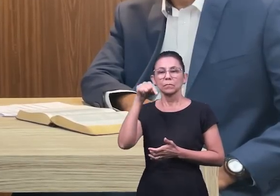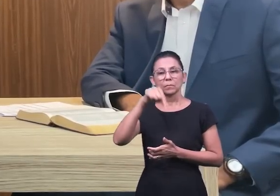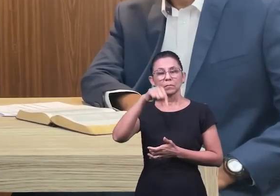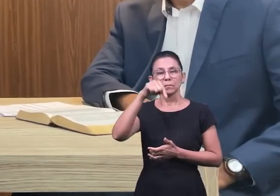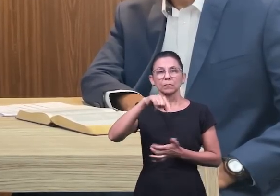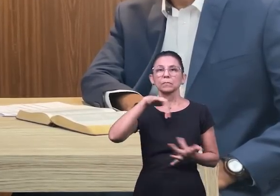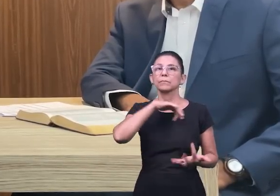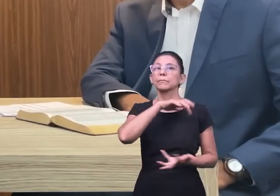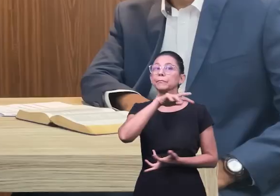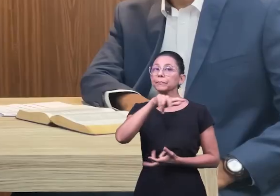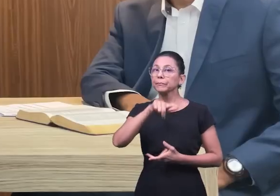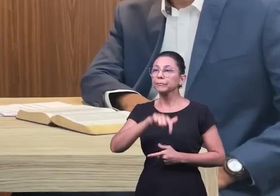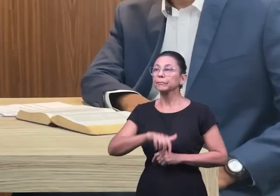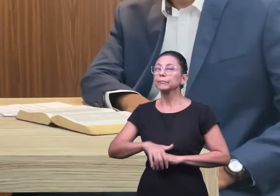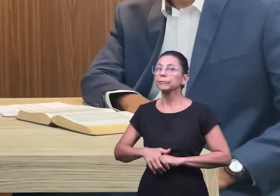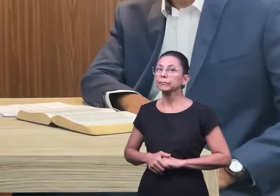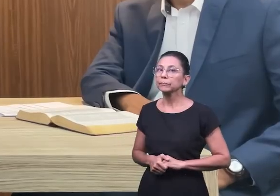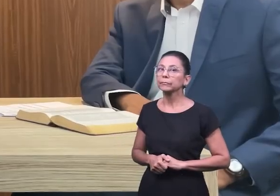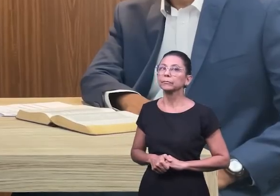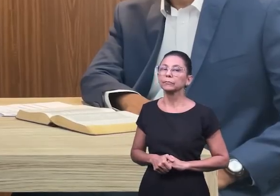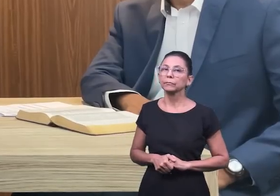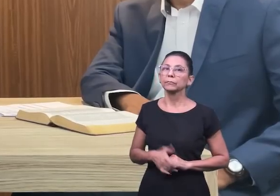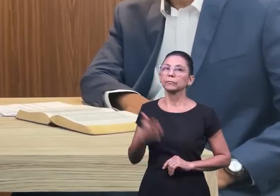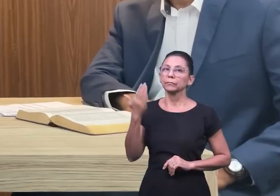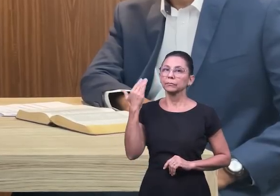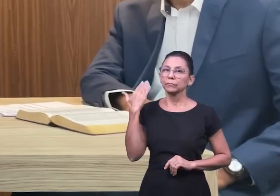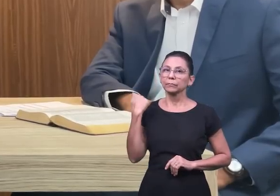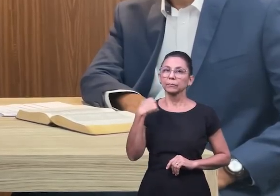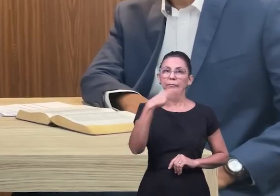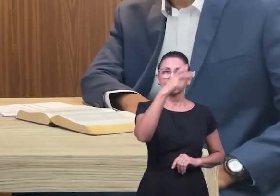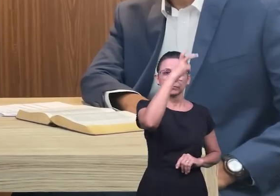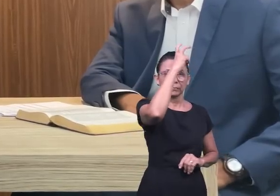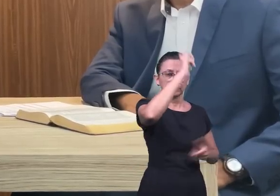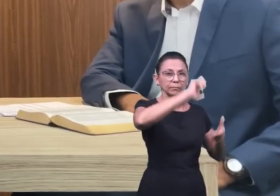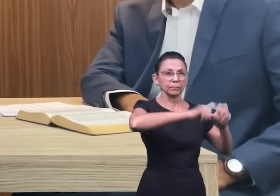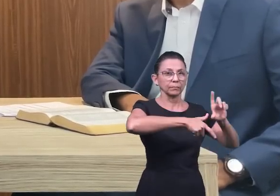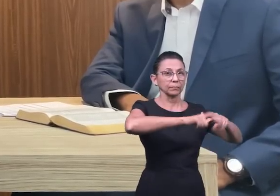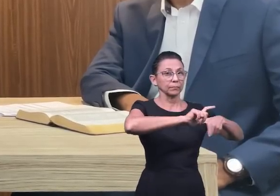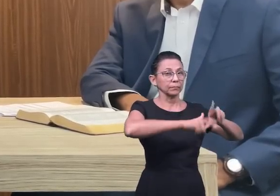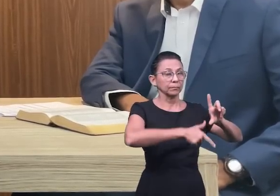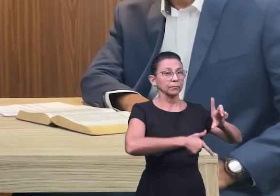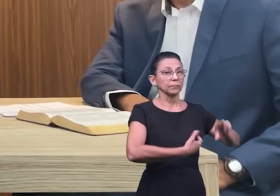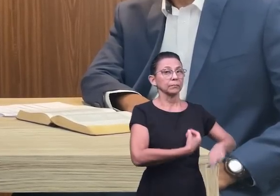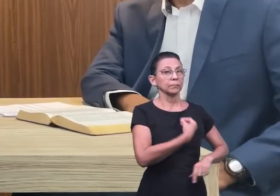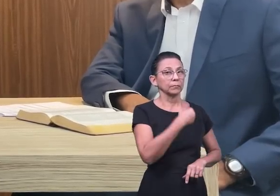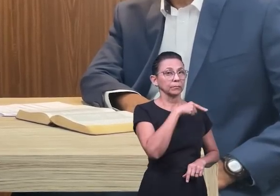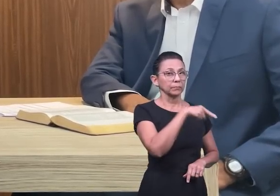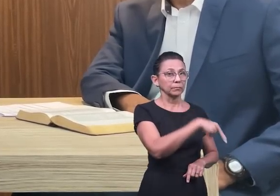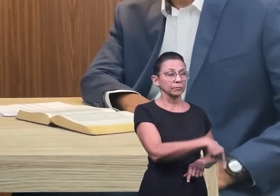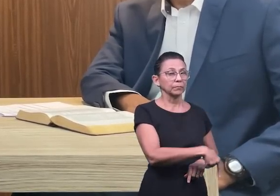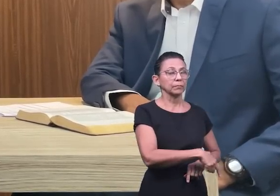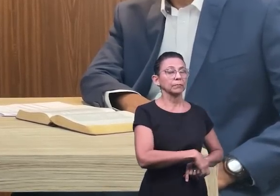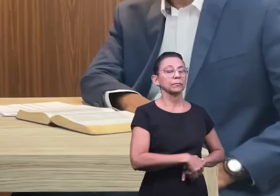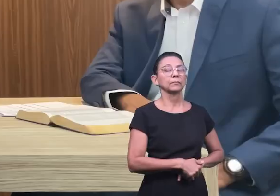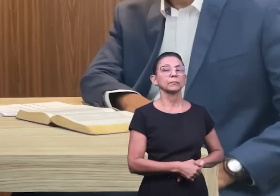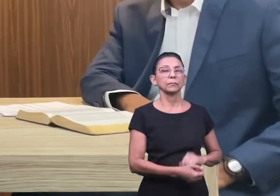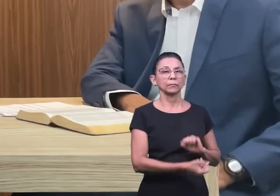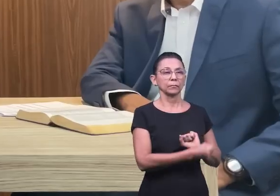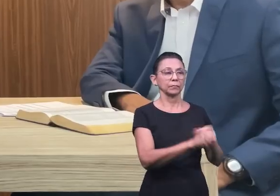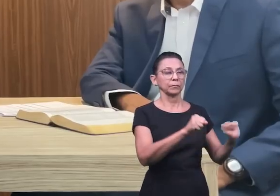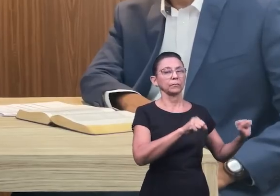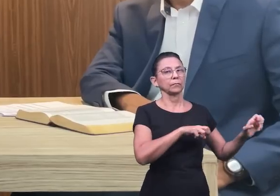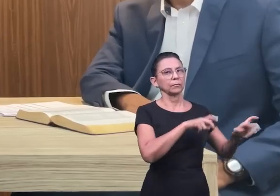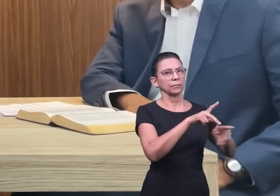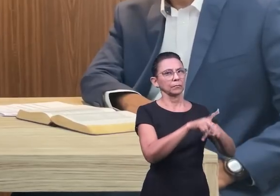A igreja, pastor, é importante destacar que a igreja não vive nas trevas, pelo contrário, a igreja é luz neste mundo. É como